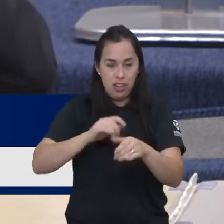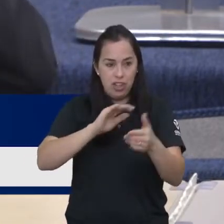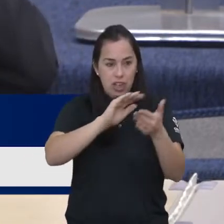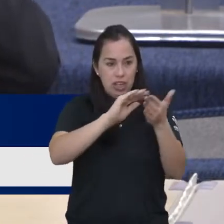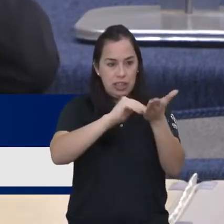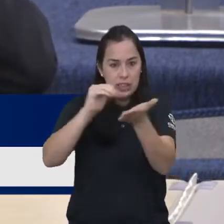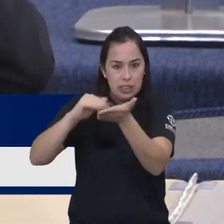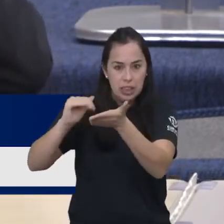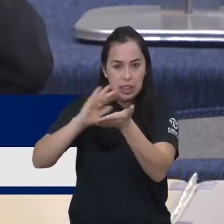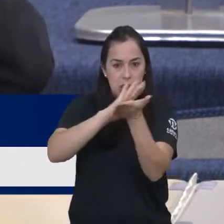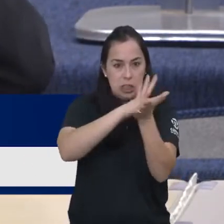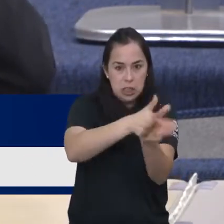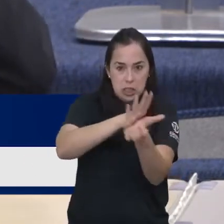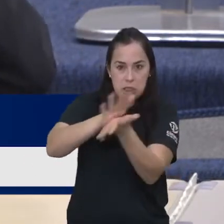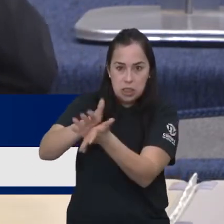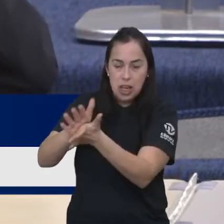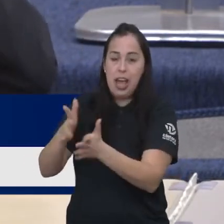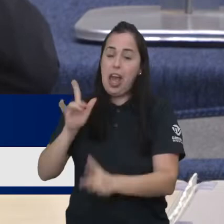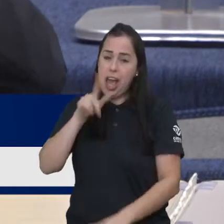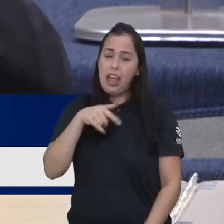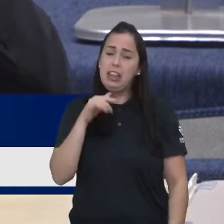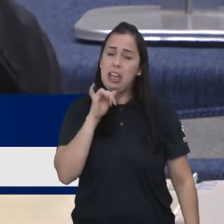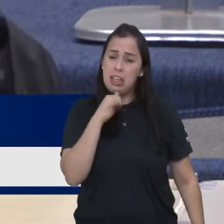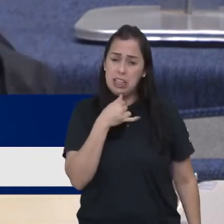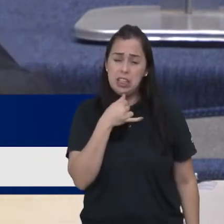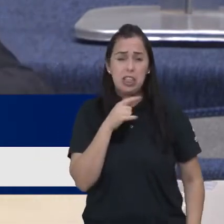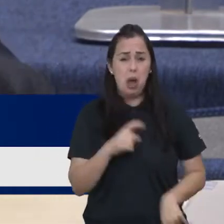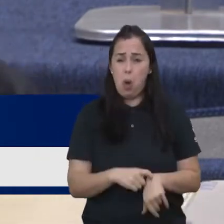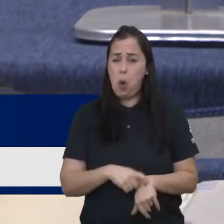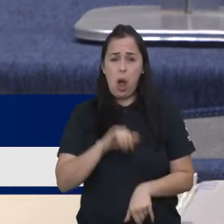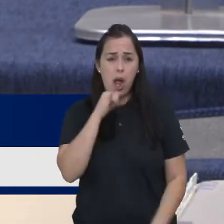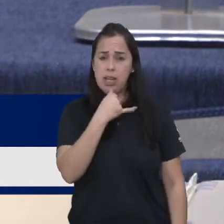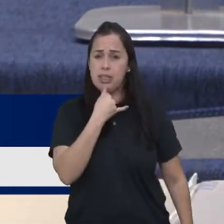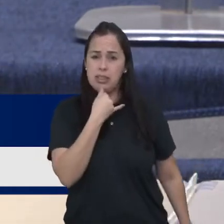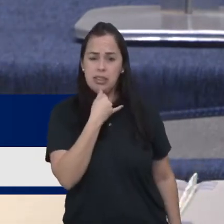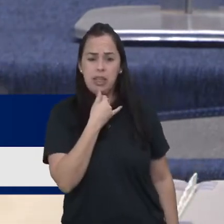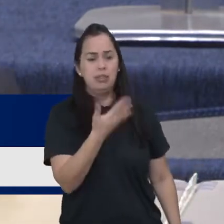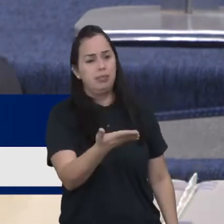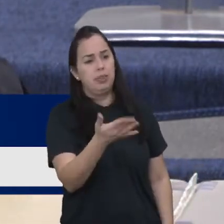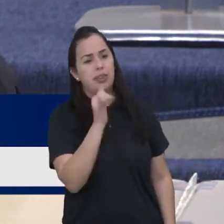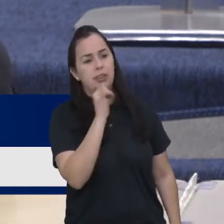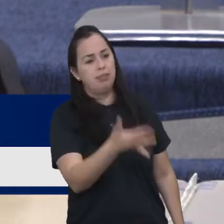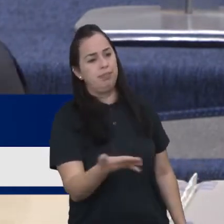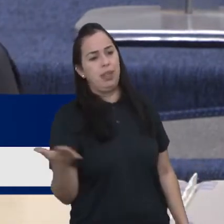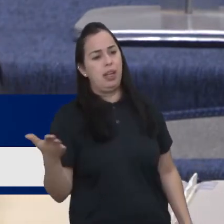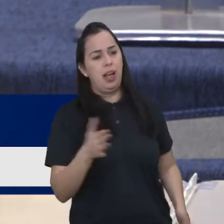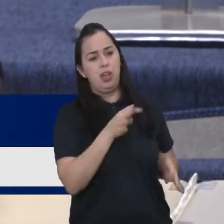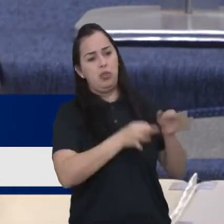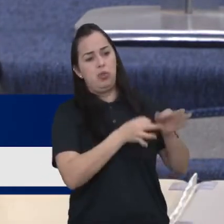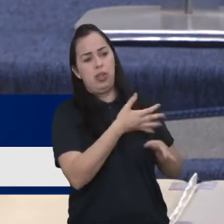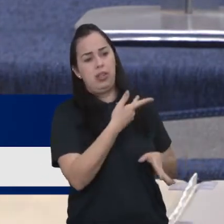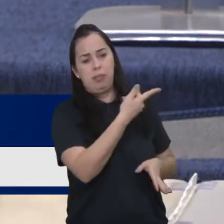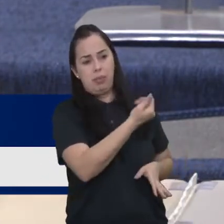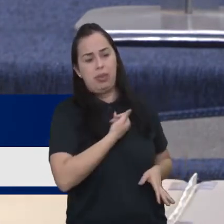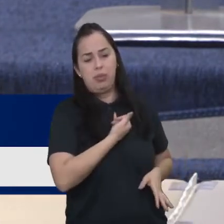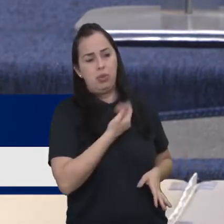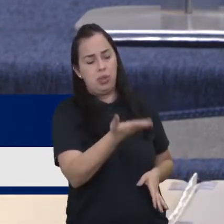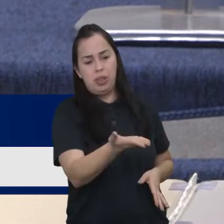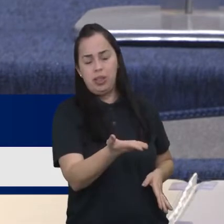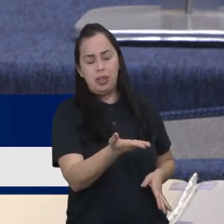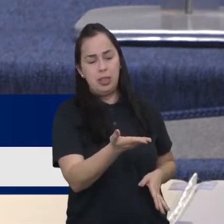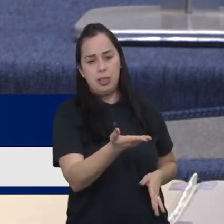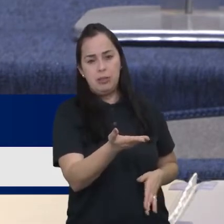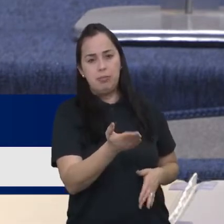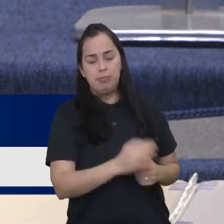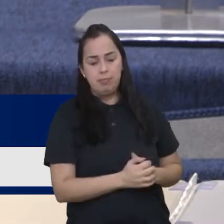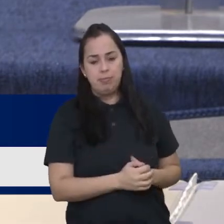demolição. E é muito triste isso. Já acompanhei algumas demolições e é muito triste dizer para a pessoa que a justiça infelizmente não está do seu